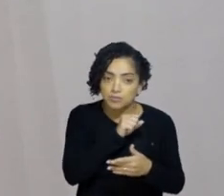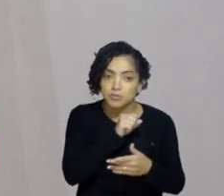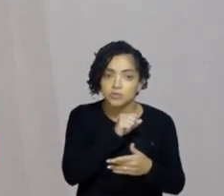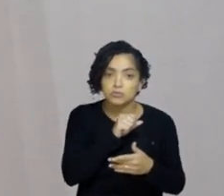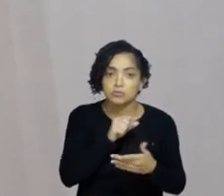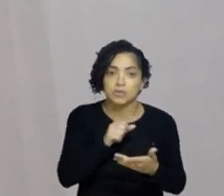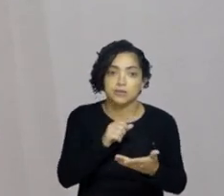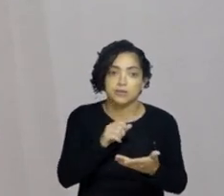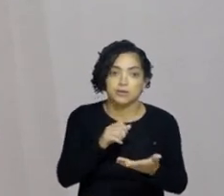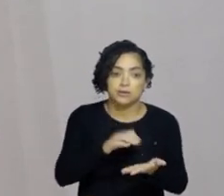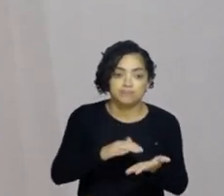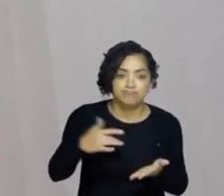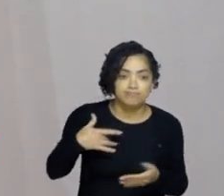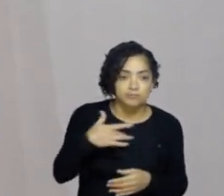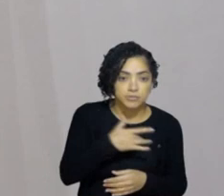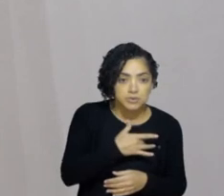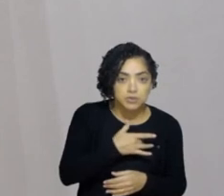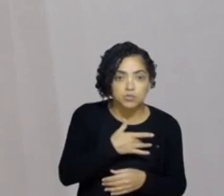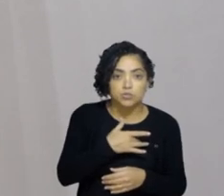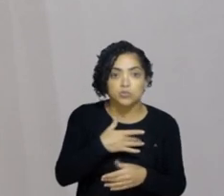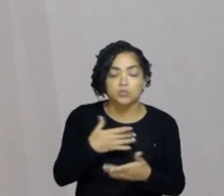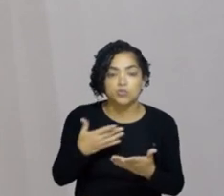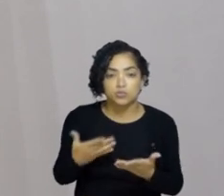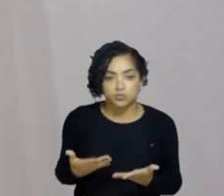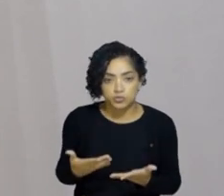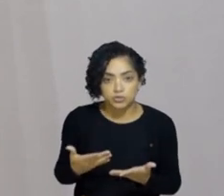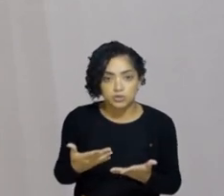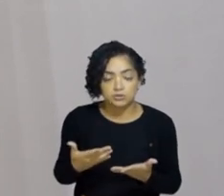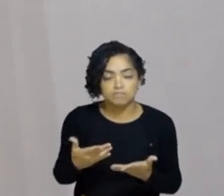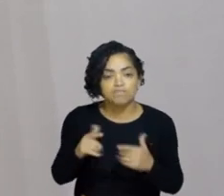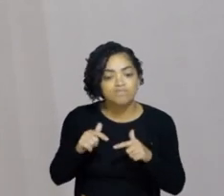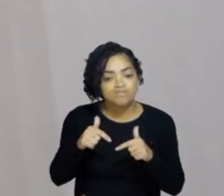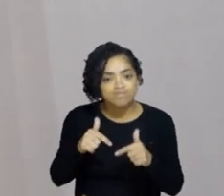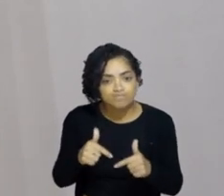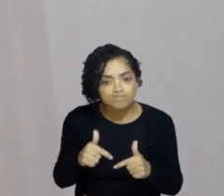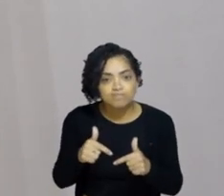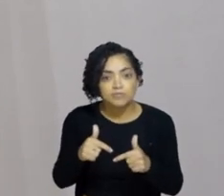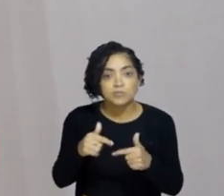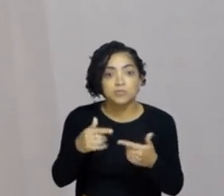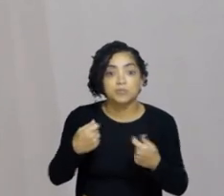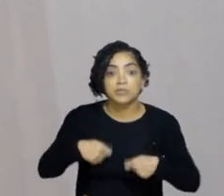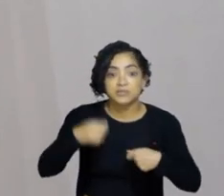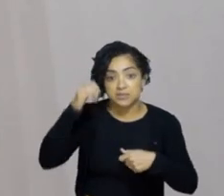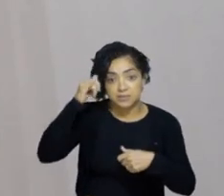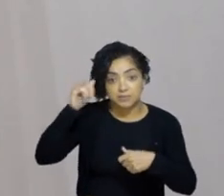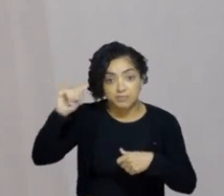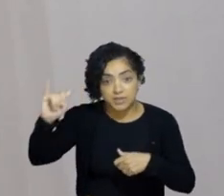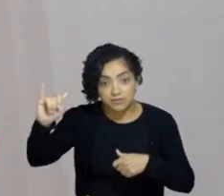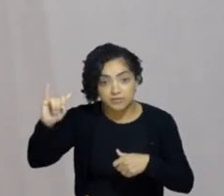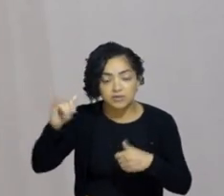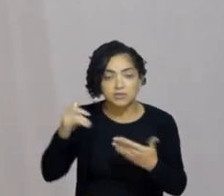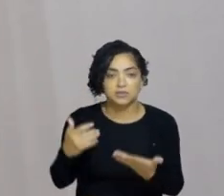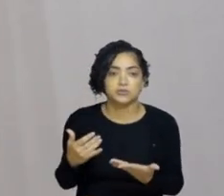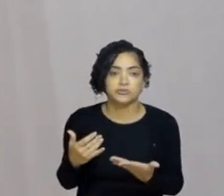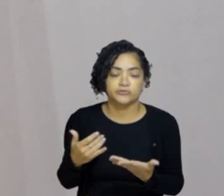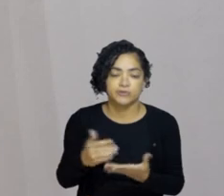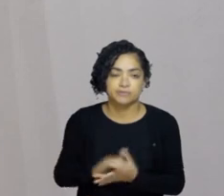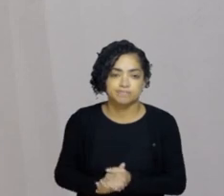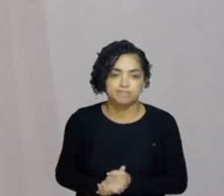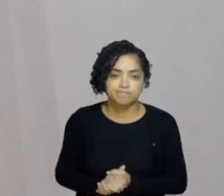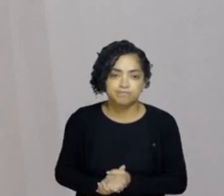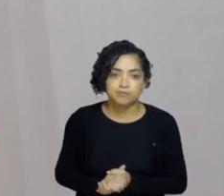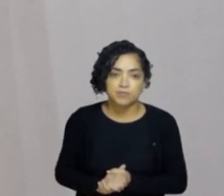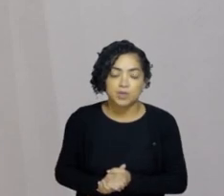saúde. Mas a saúde, sem uma ação preventiva, a gente vai estar secando o gelo. O que a